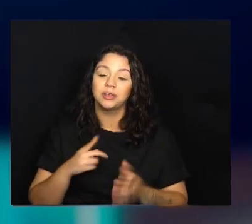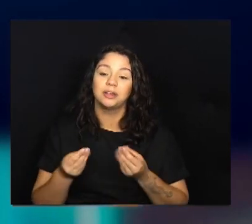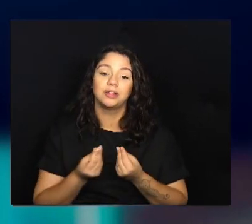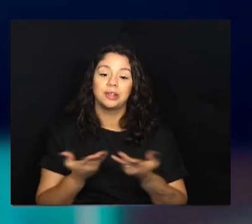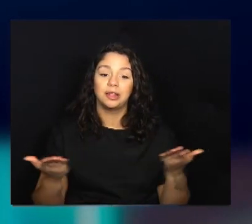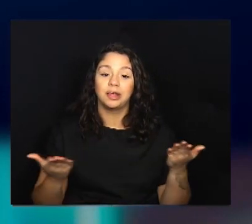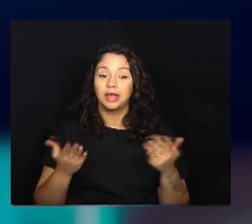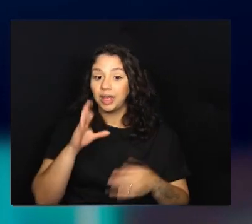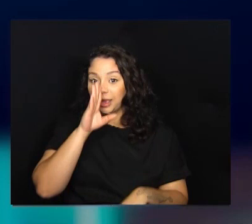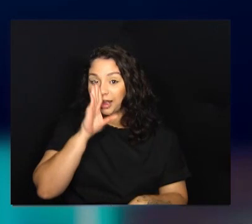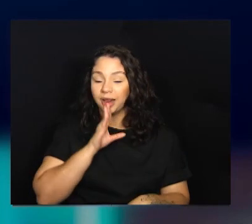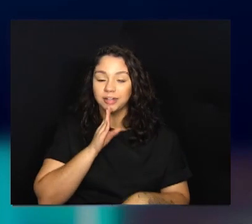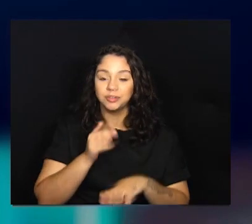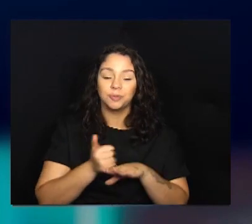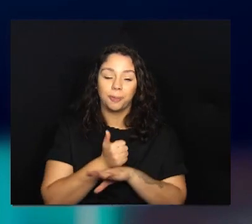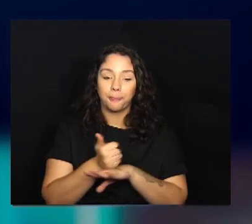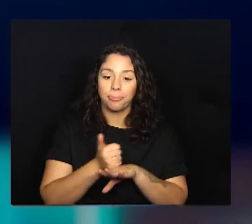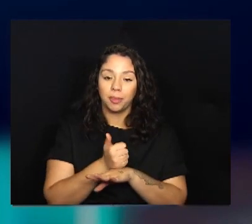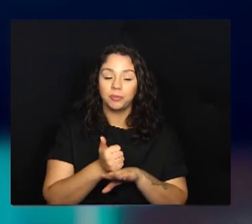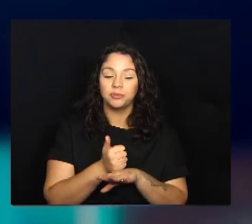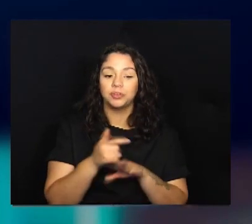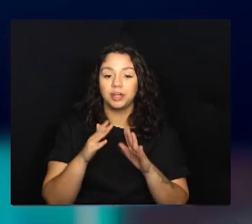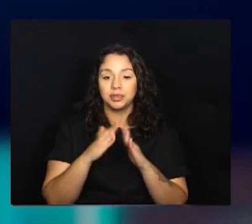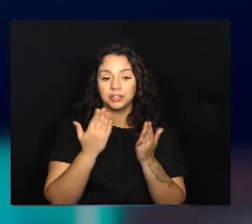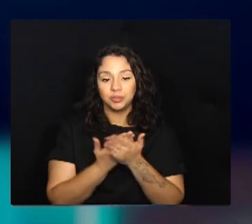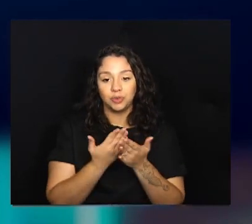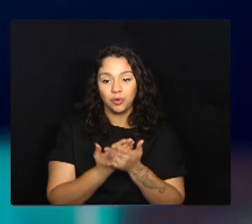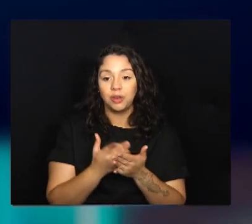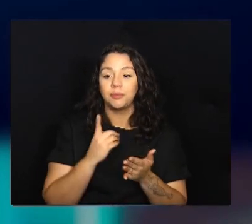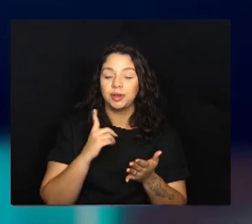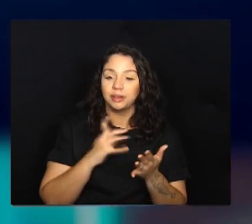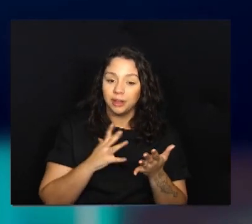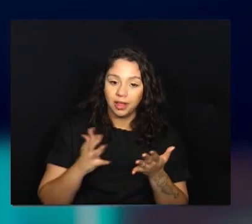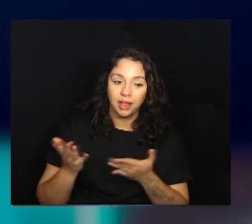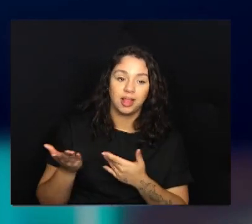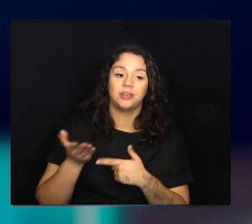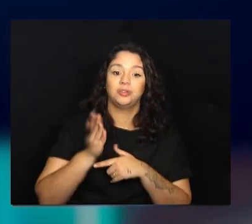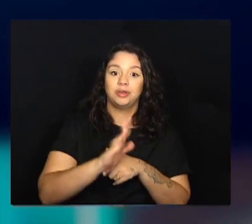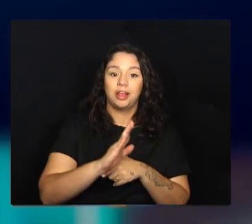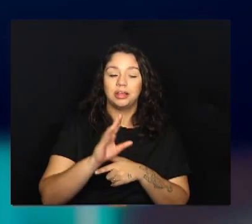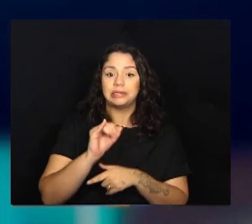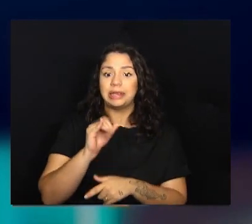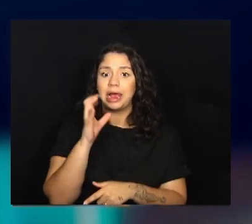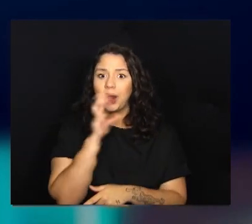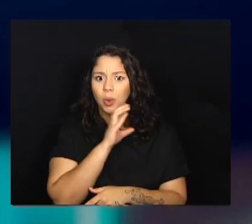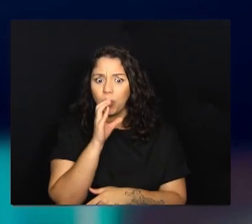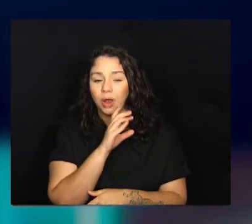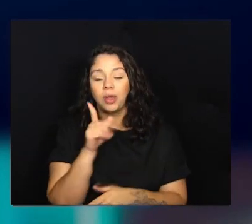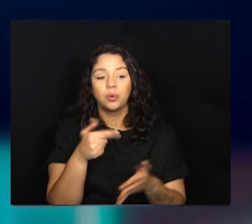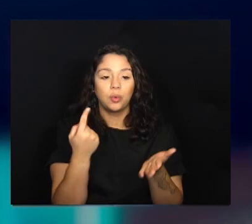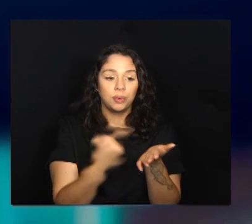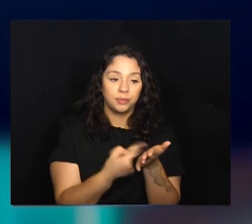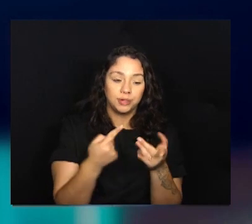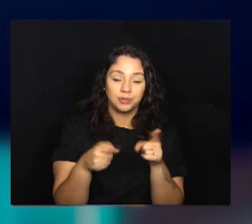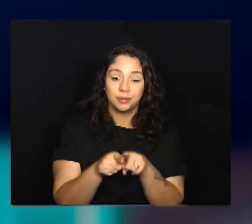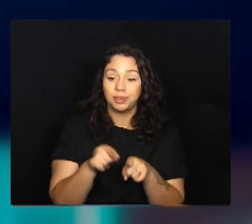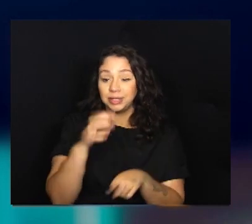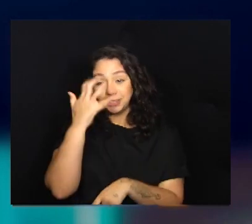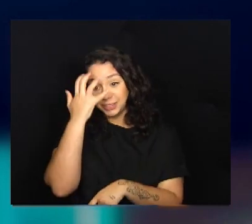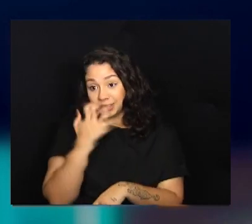escolas municipais para socorrer emergências. Isso mostra o compromisso e seriedade de todos que